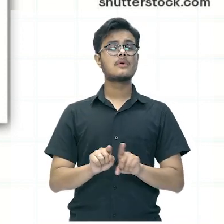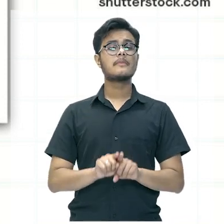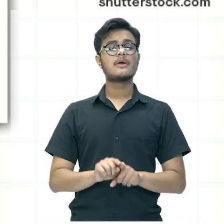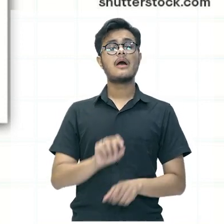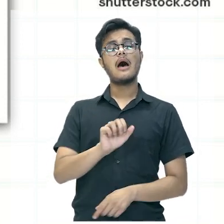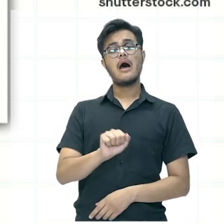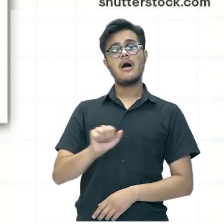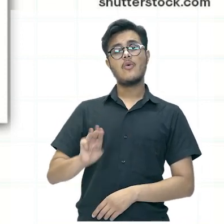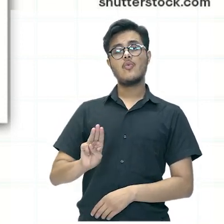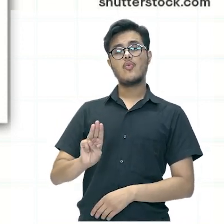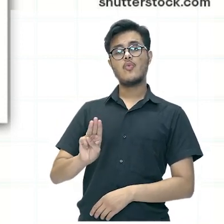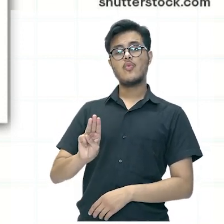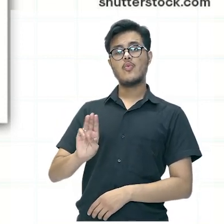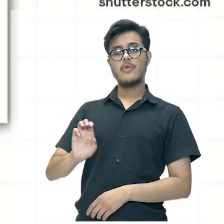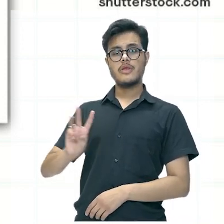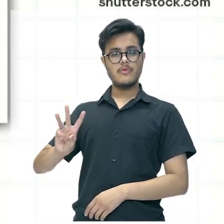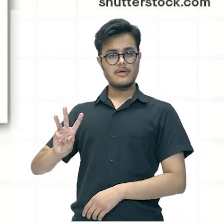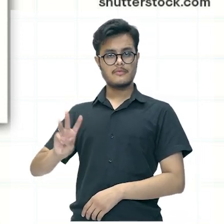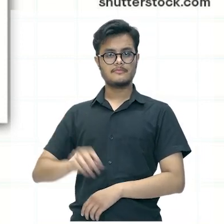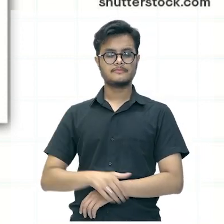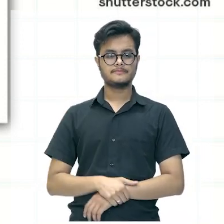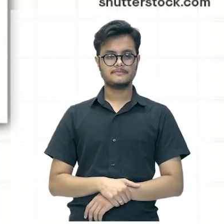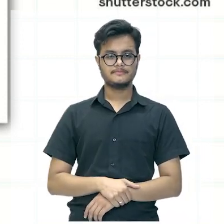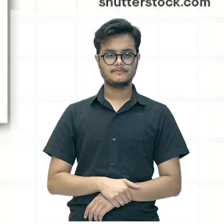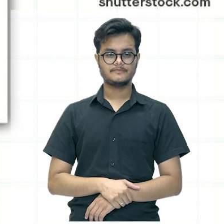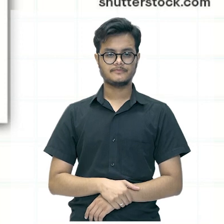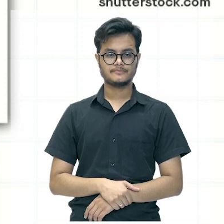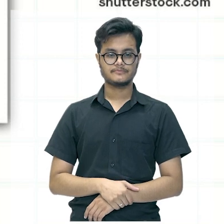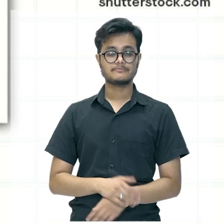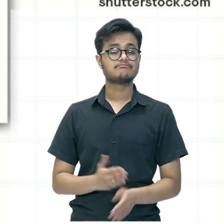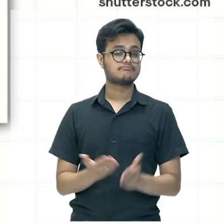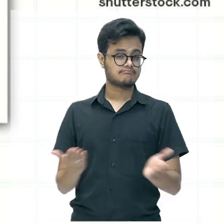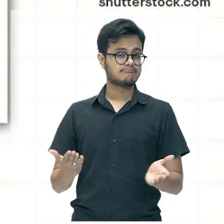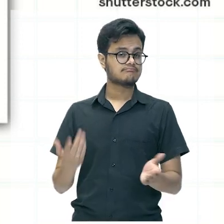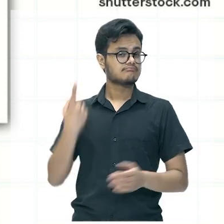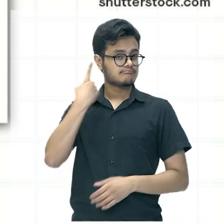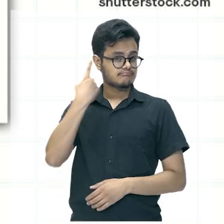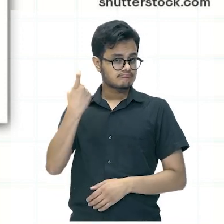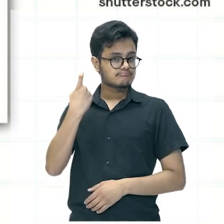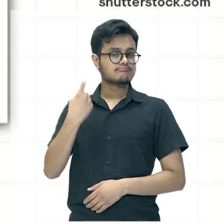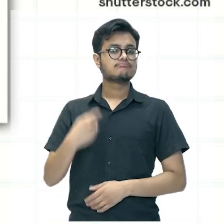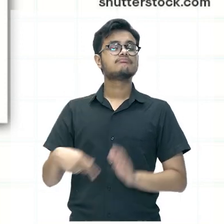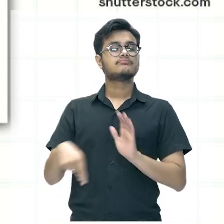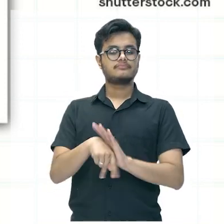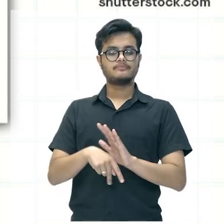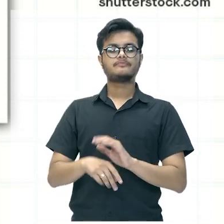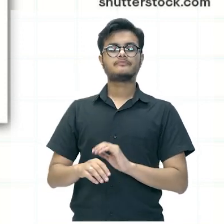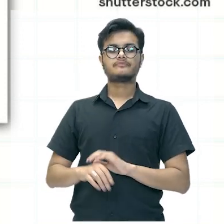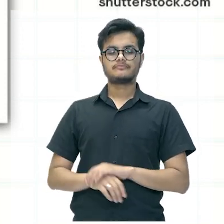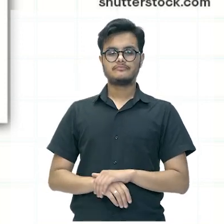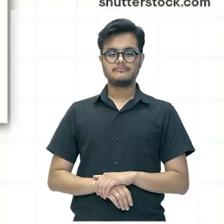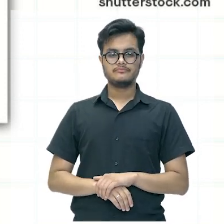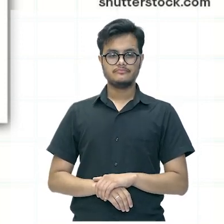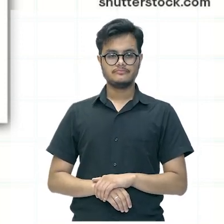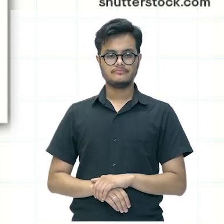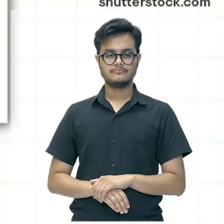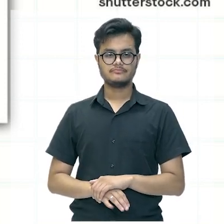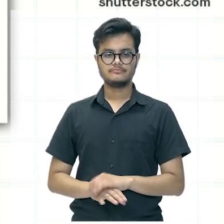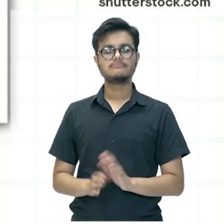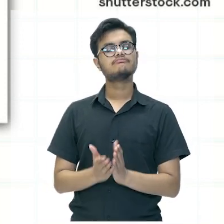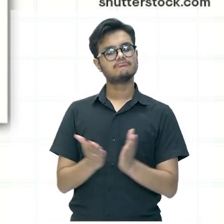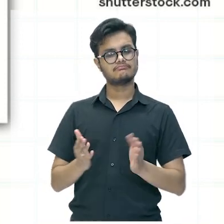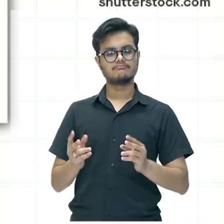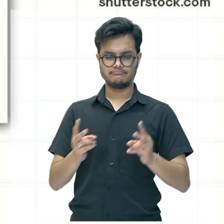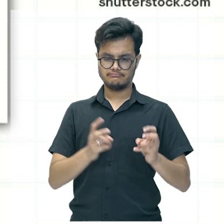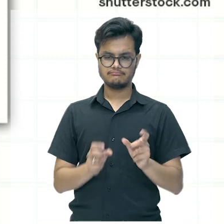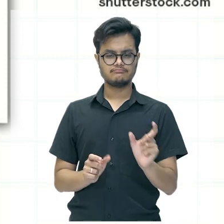iwi, ok? A iwi, certo? Então, para eles tem esse som de consoante. Então, observem essas